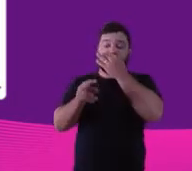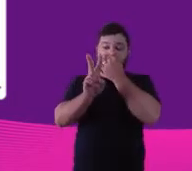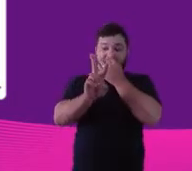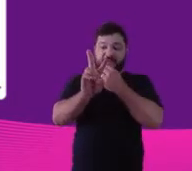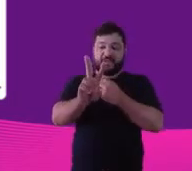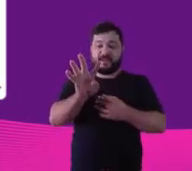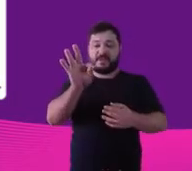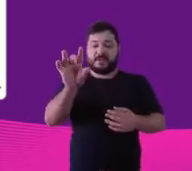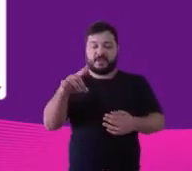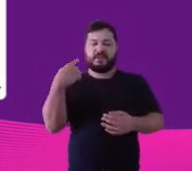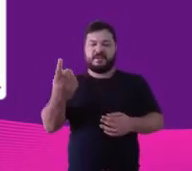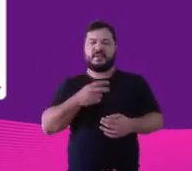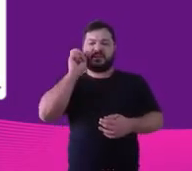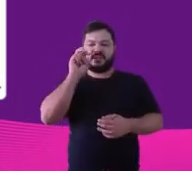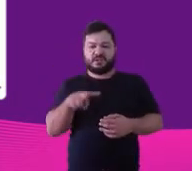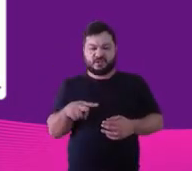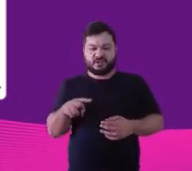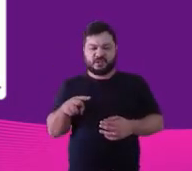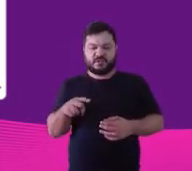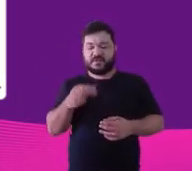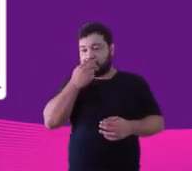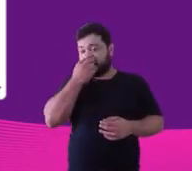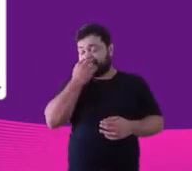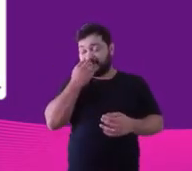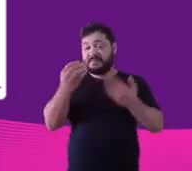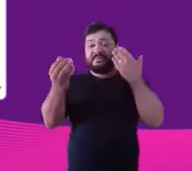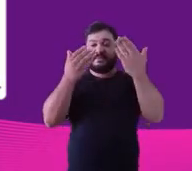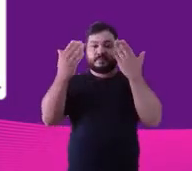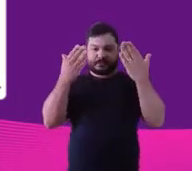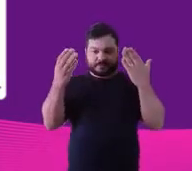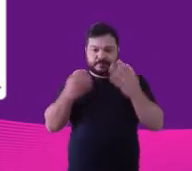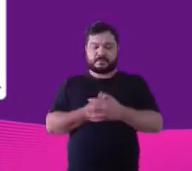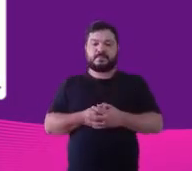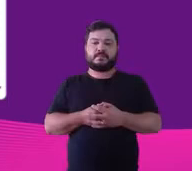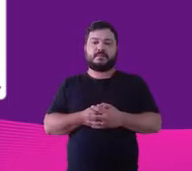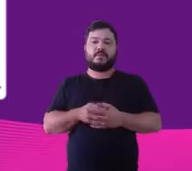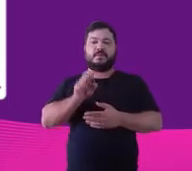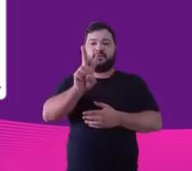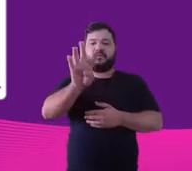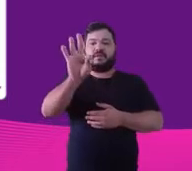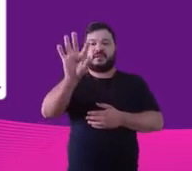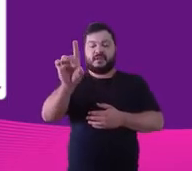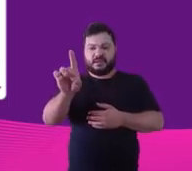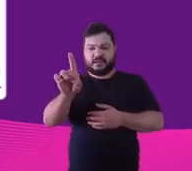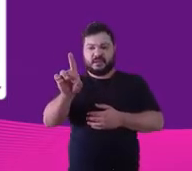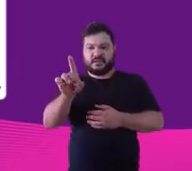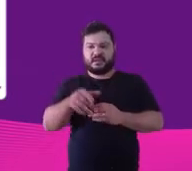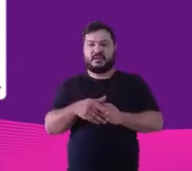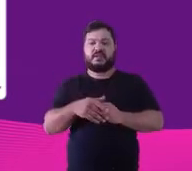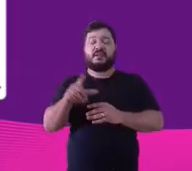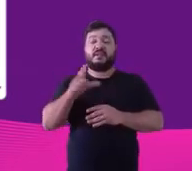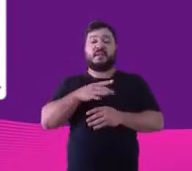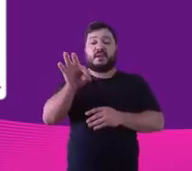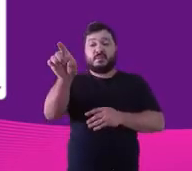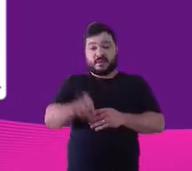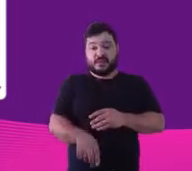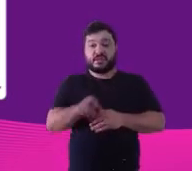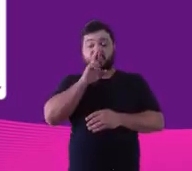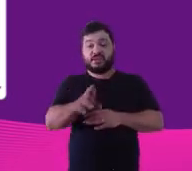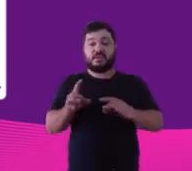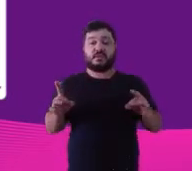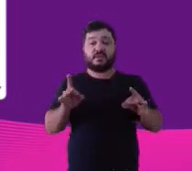ztd a gente vê aqui que é nessa comparação o VT VR chegou aí a uma taxa de resposta